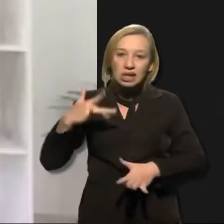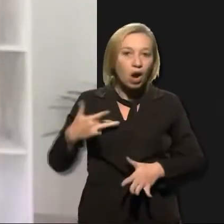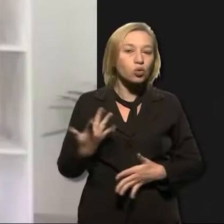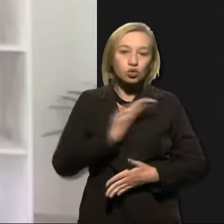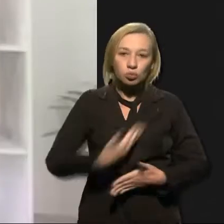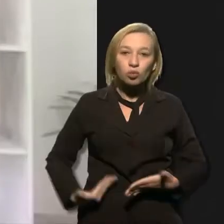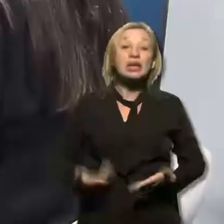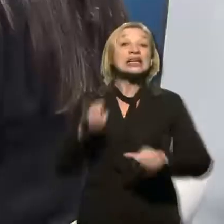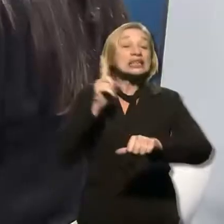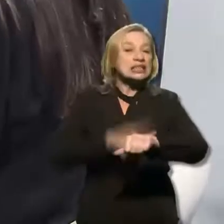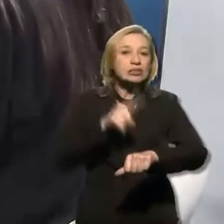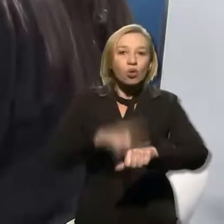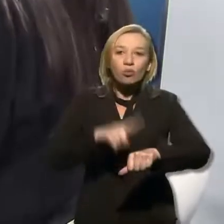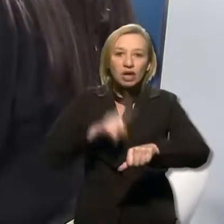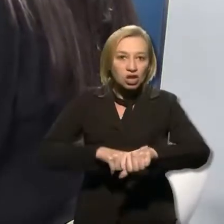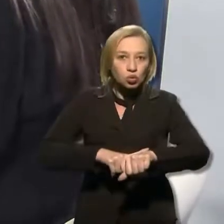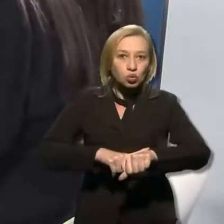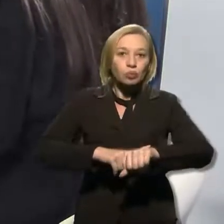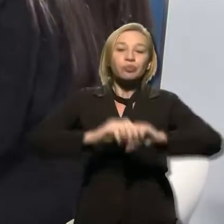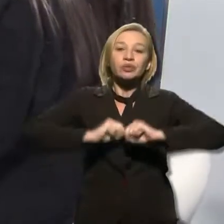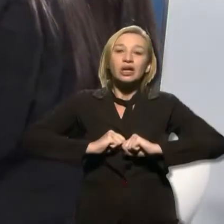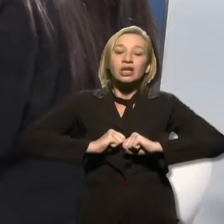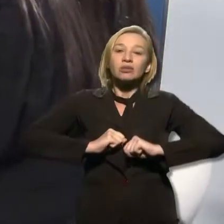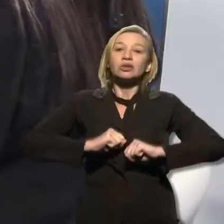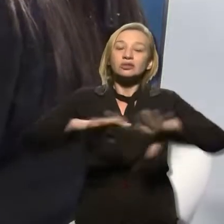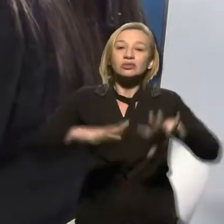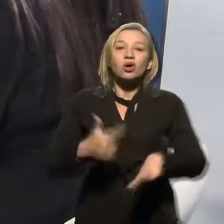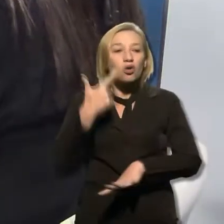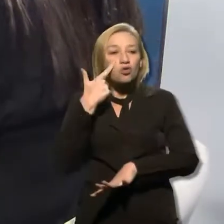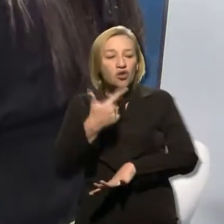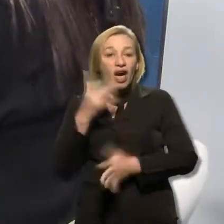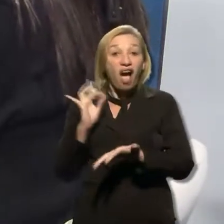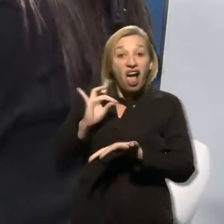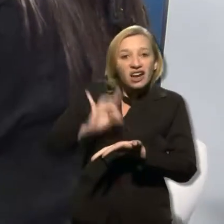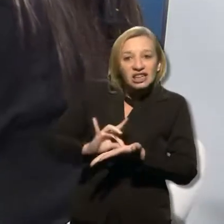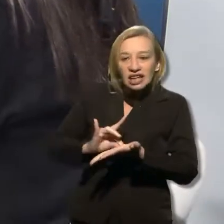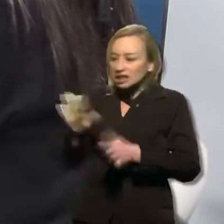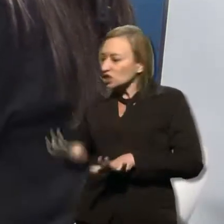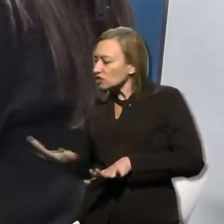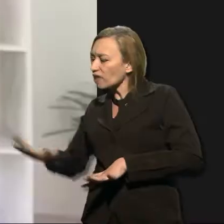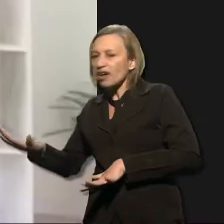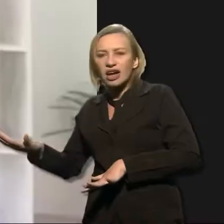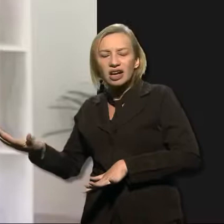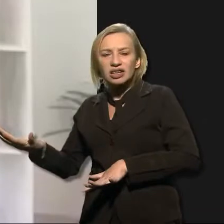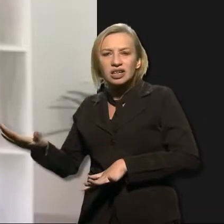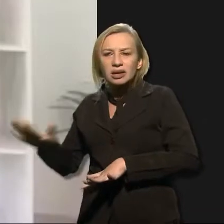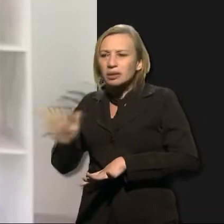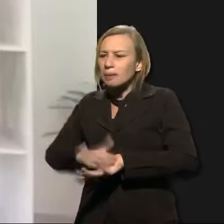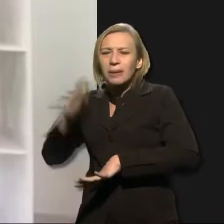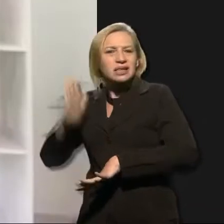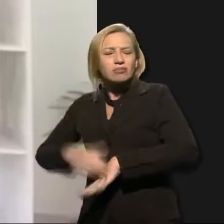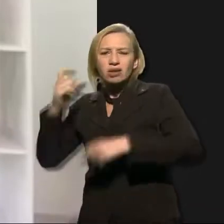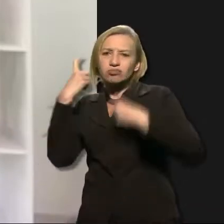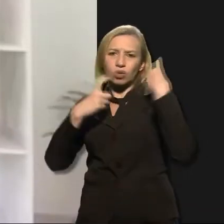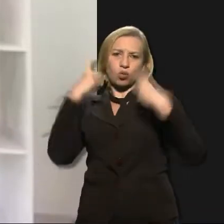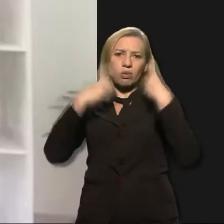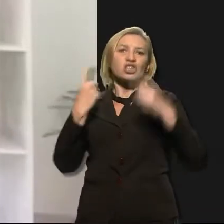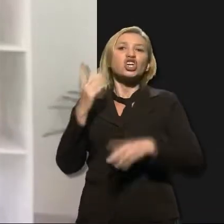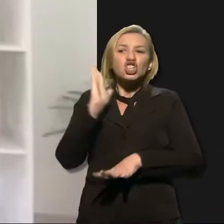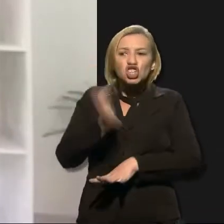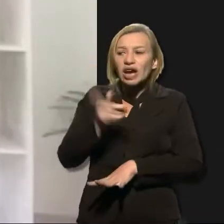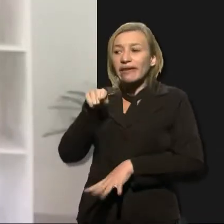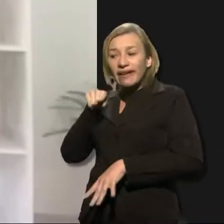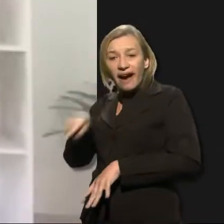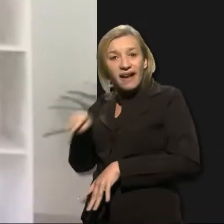pública, né? Então, nesse momento de pandemia, a gente vê a realidade das favelas de maneira muito mais